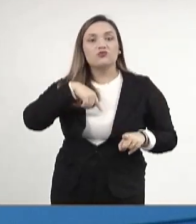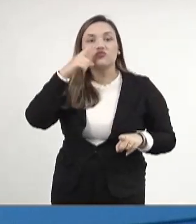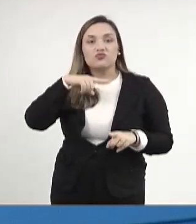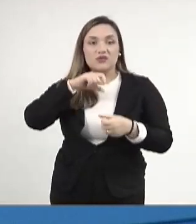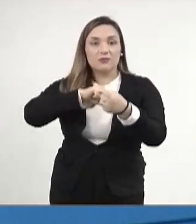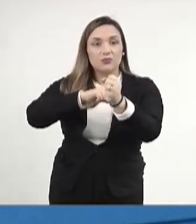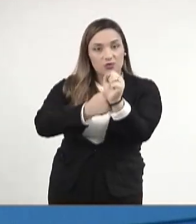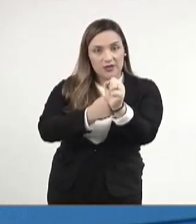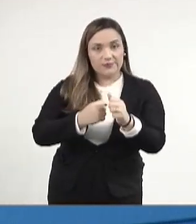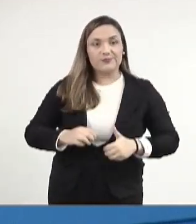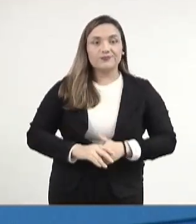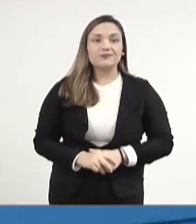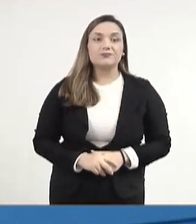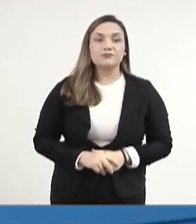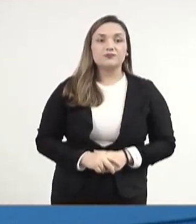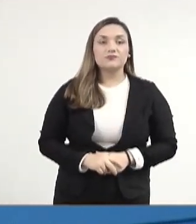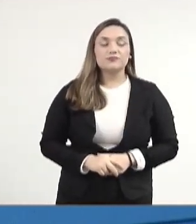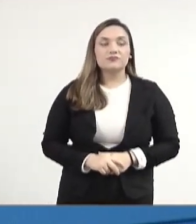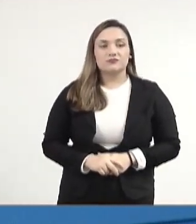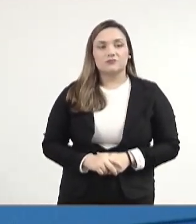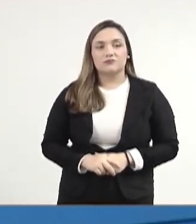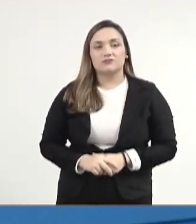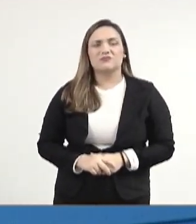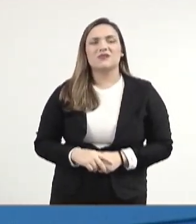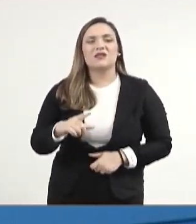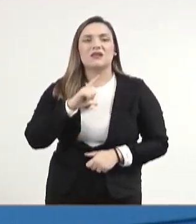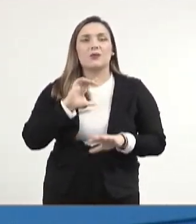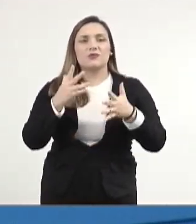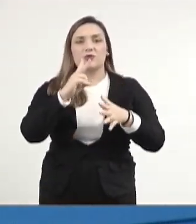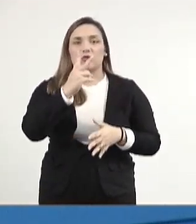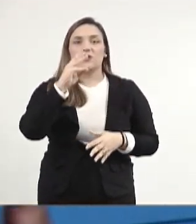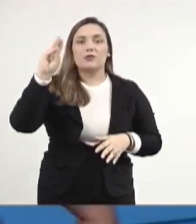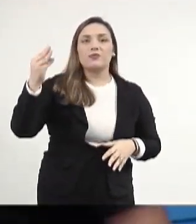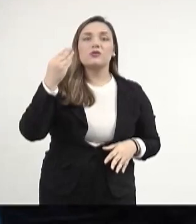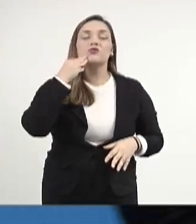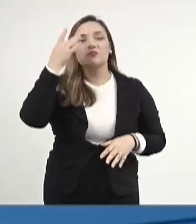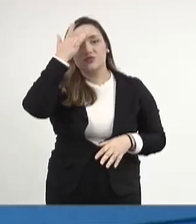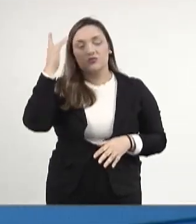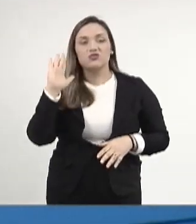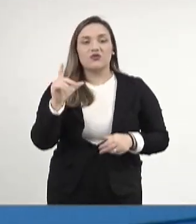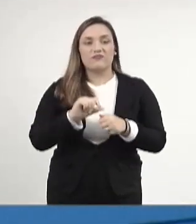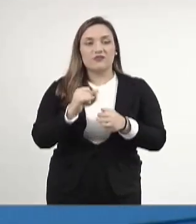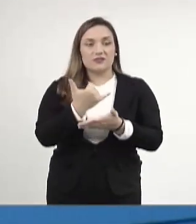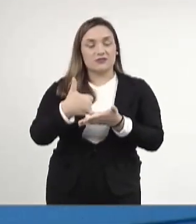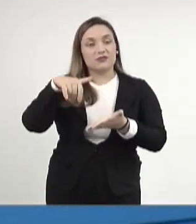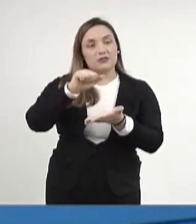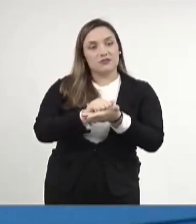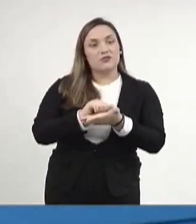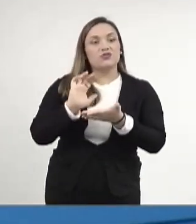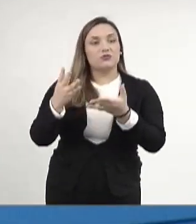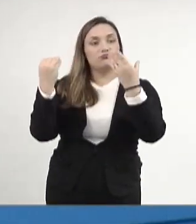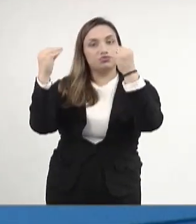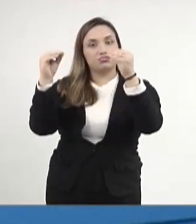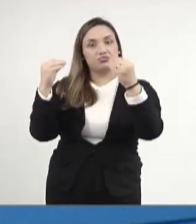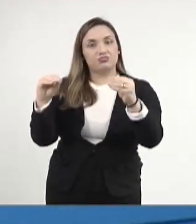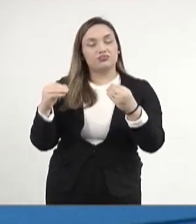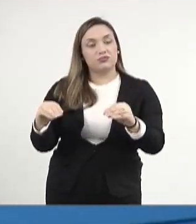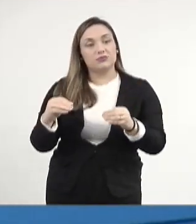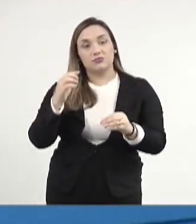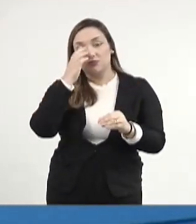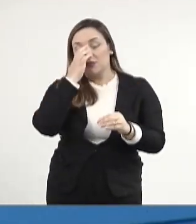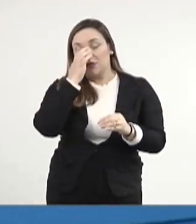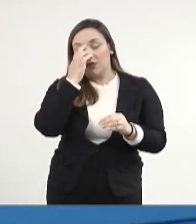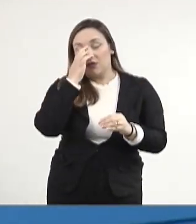pelo titular da conta. Mais de 2 milhões de pessoas já haviam se cadastrado no sistema, lançado em 19